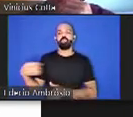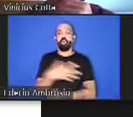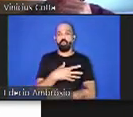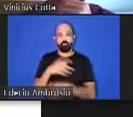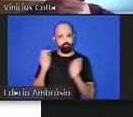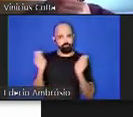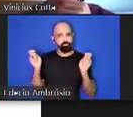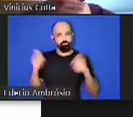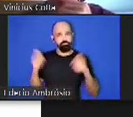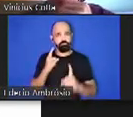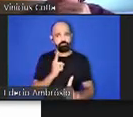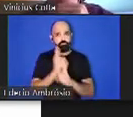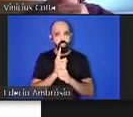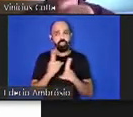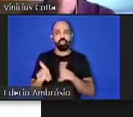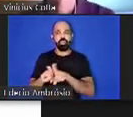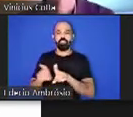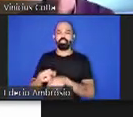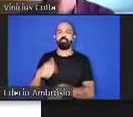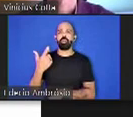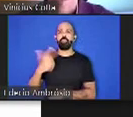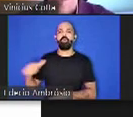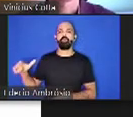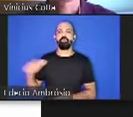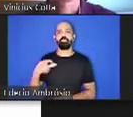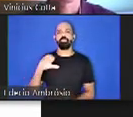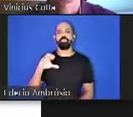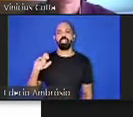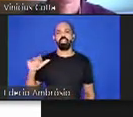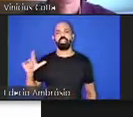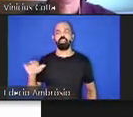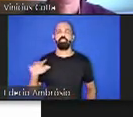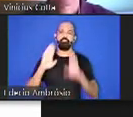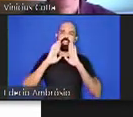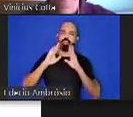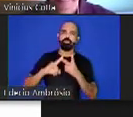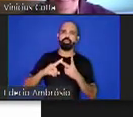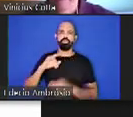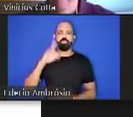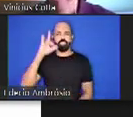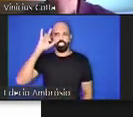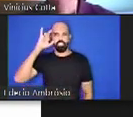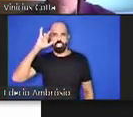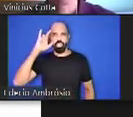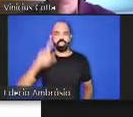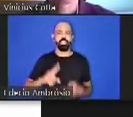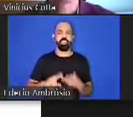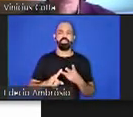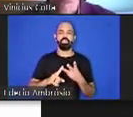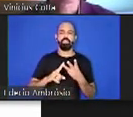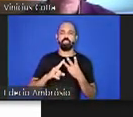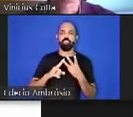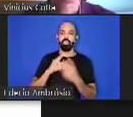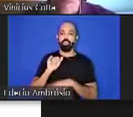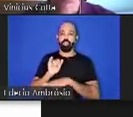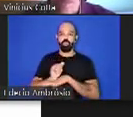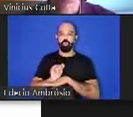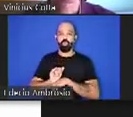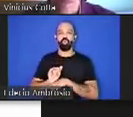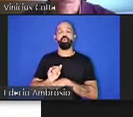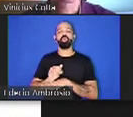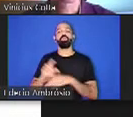ali, além dos nossos outros canais, Facebook, Instagram, YouTube, e o nosso e-mail